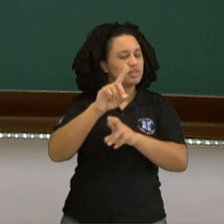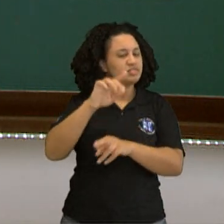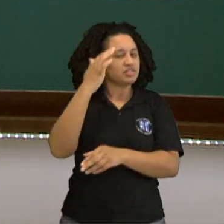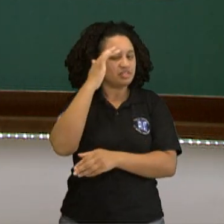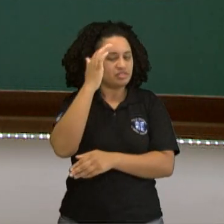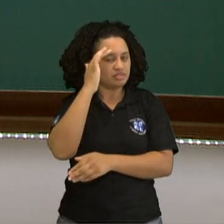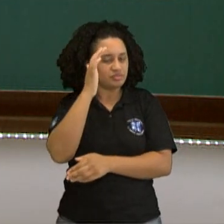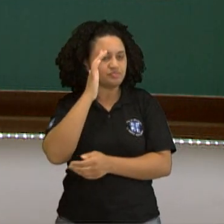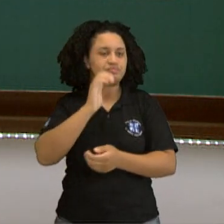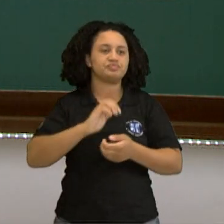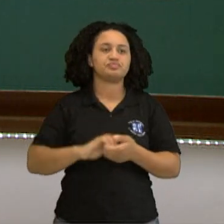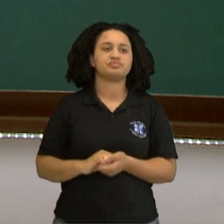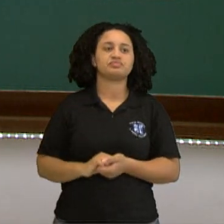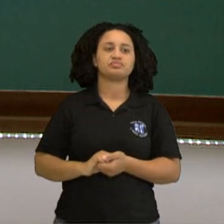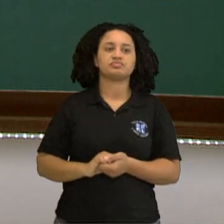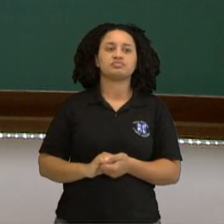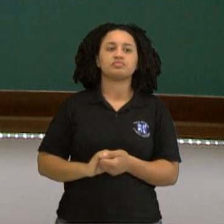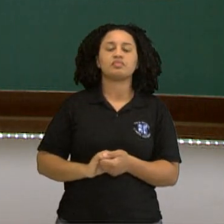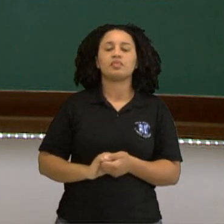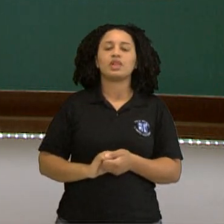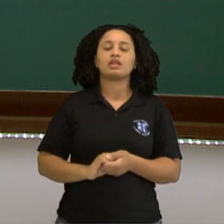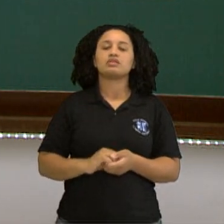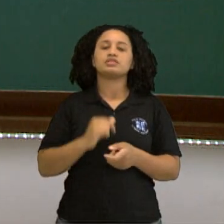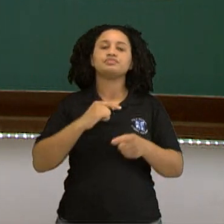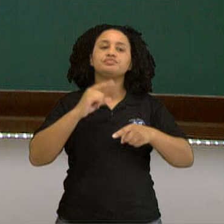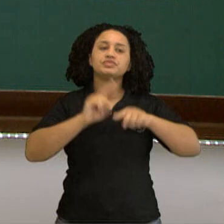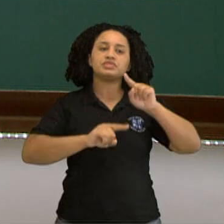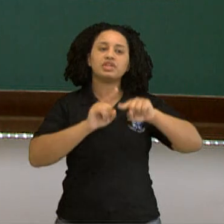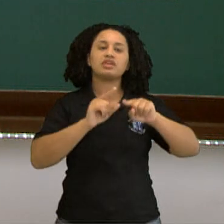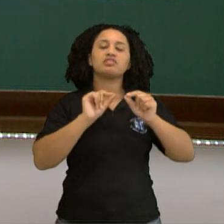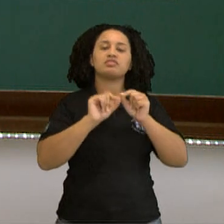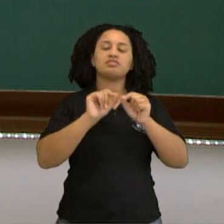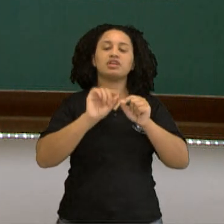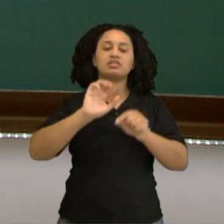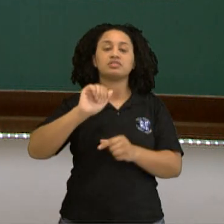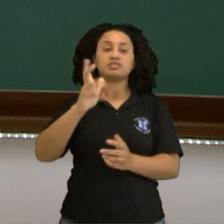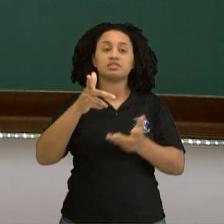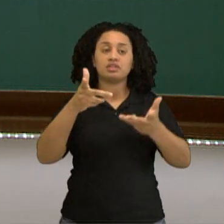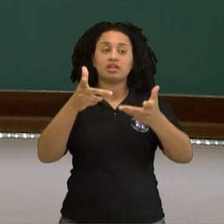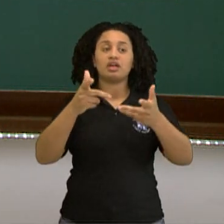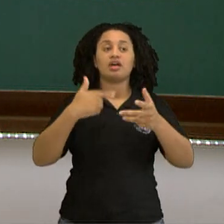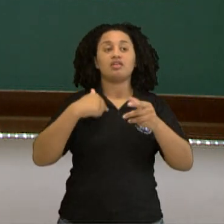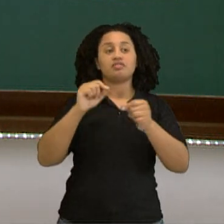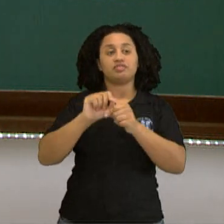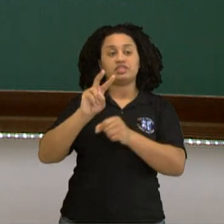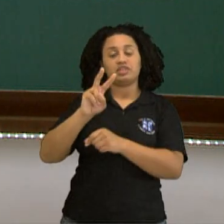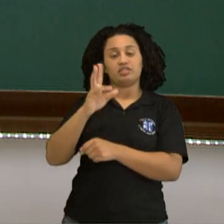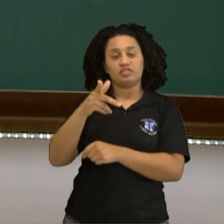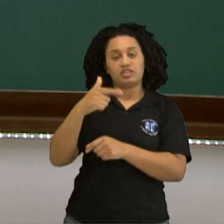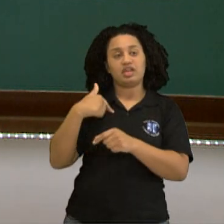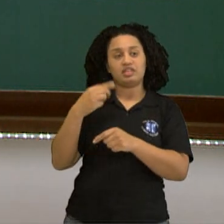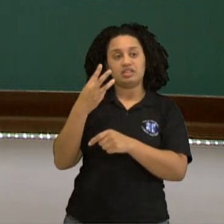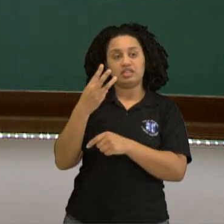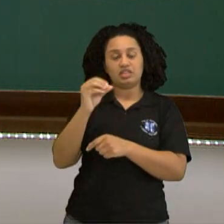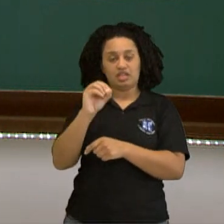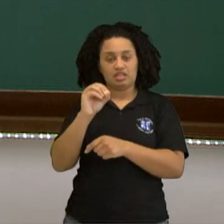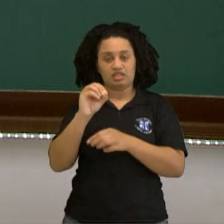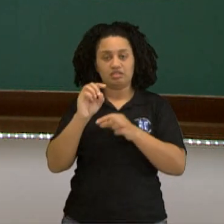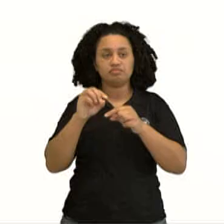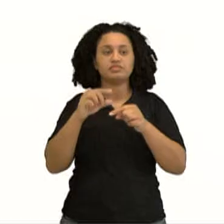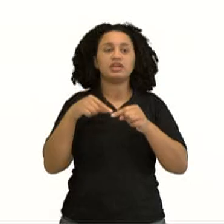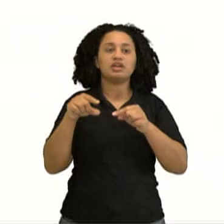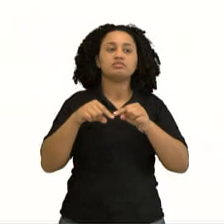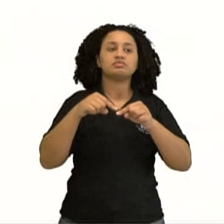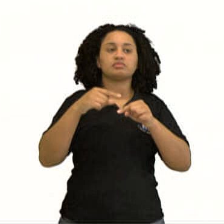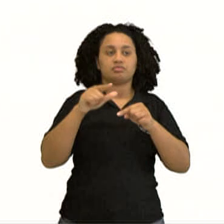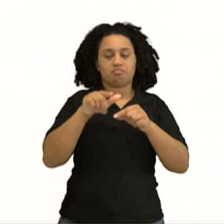lá. Um ponto material executa um movimento acelerado, de modo que a sua velocidade passa de 30 metros por segundo a partir